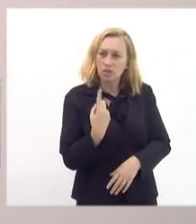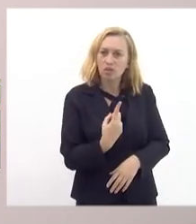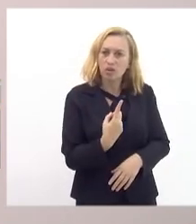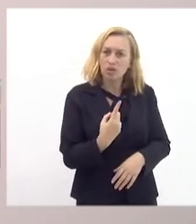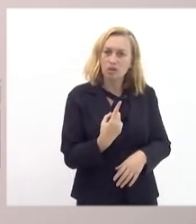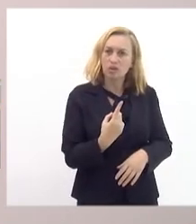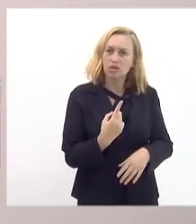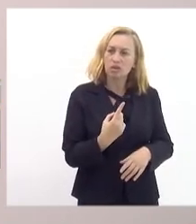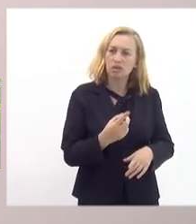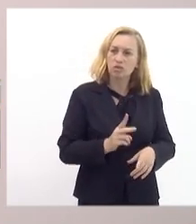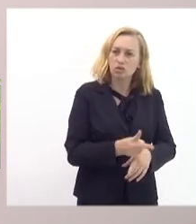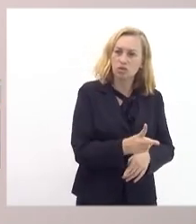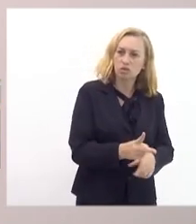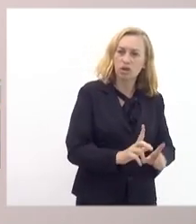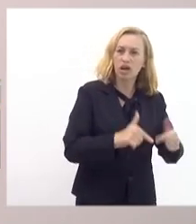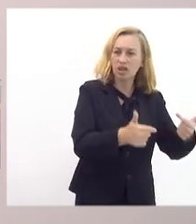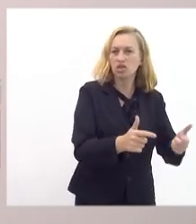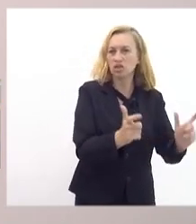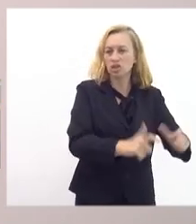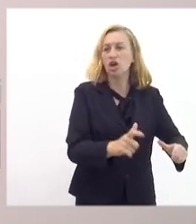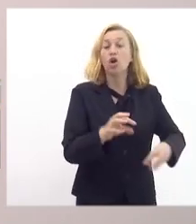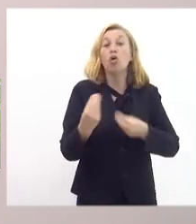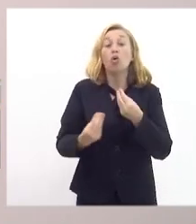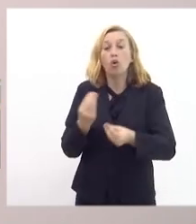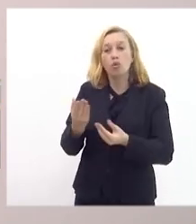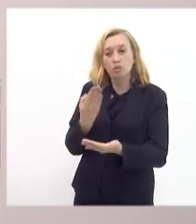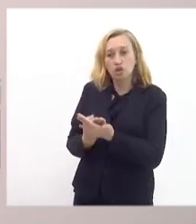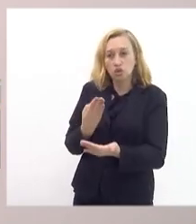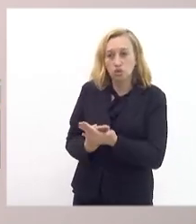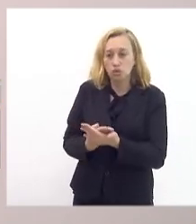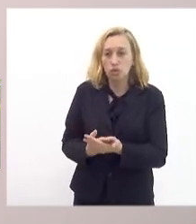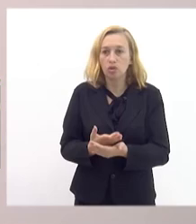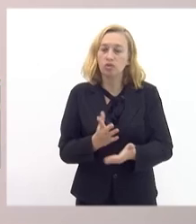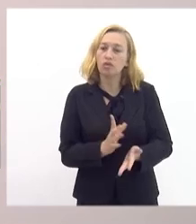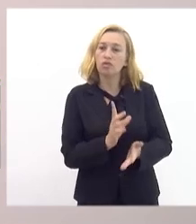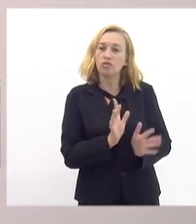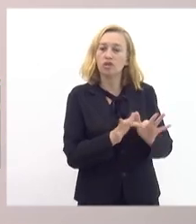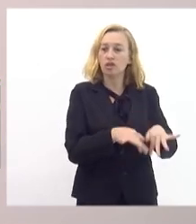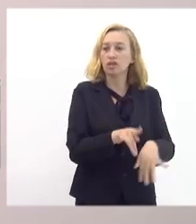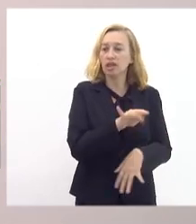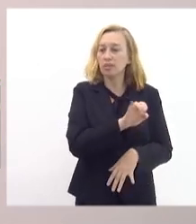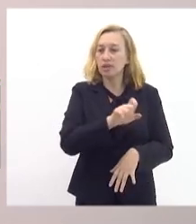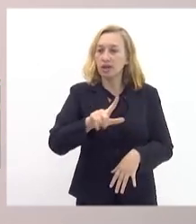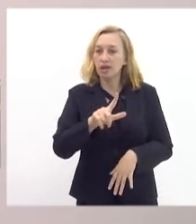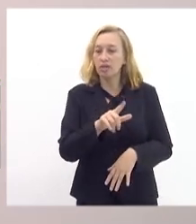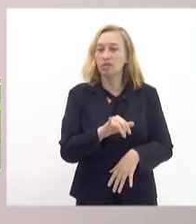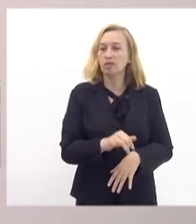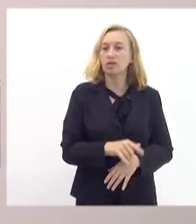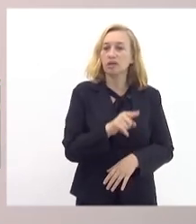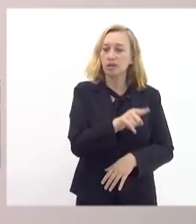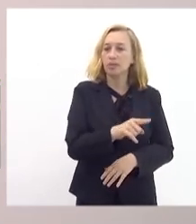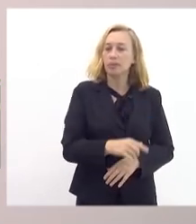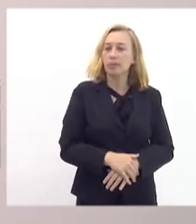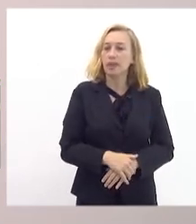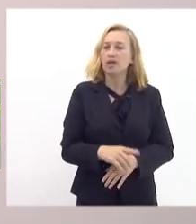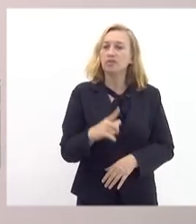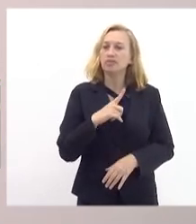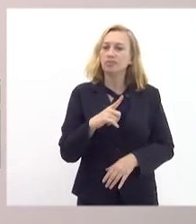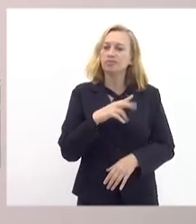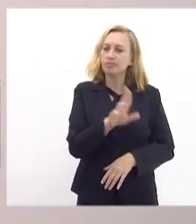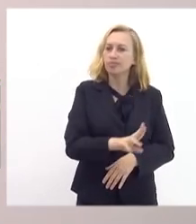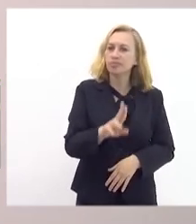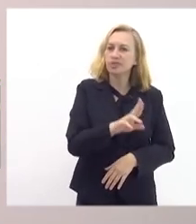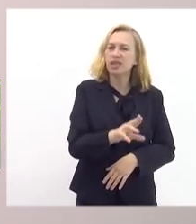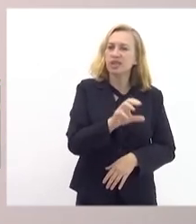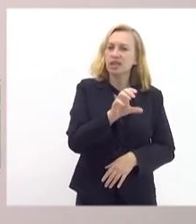entender como você faz estudos porque quando você fez o terminal da tecla CSA se tiver que